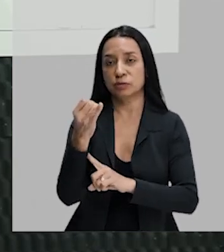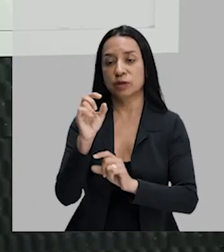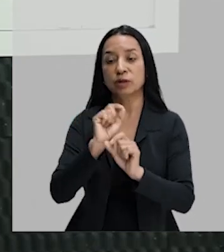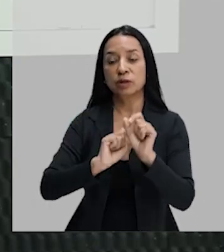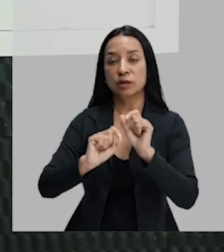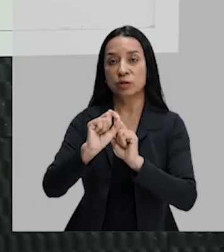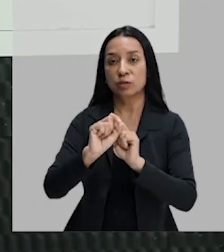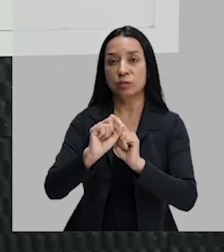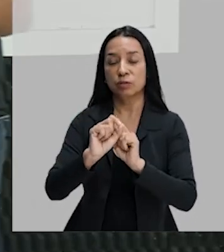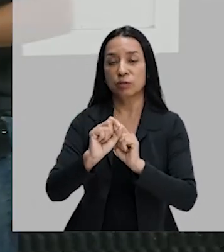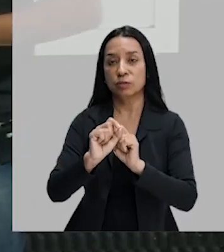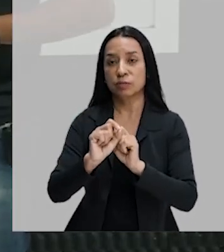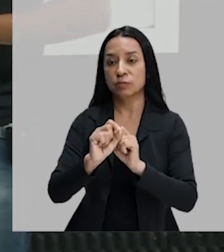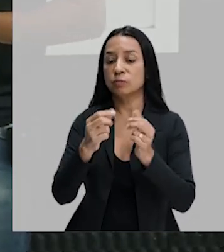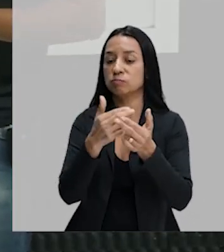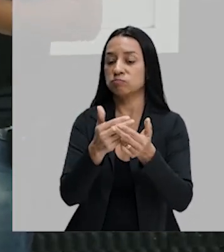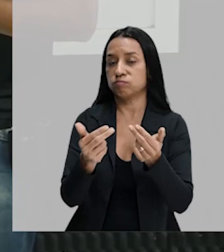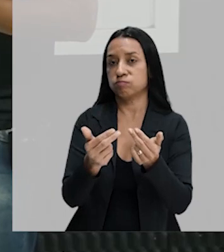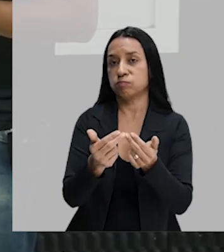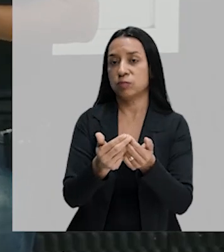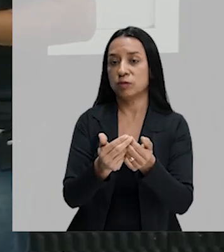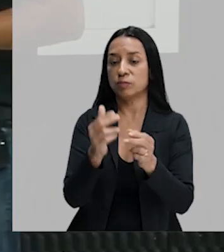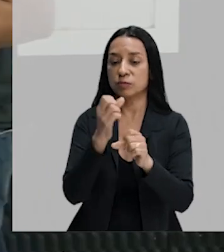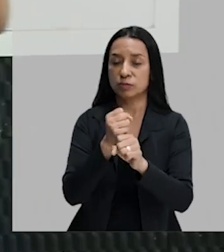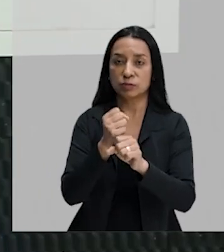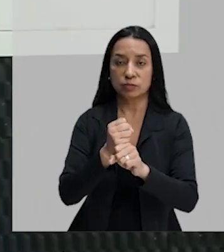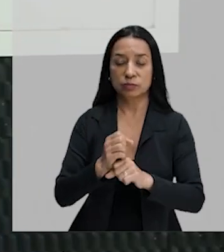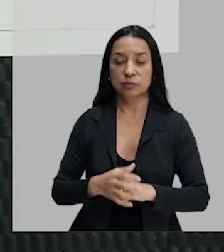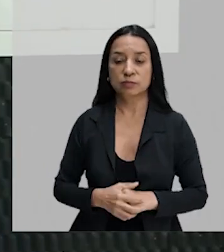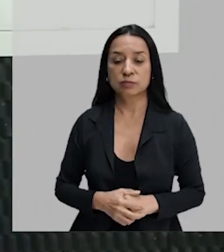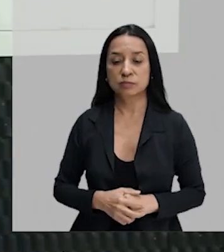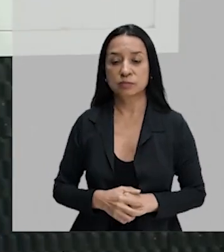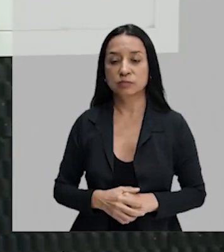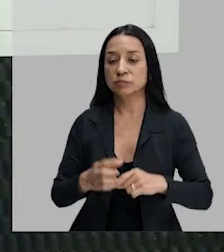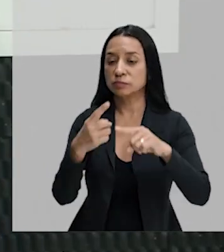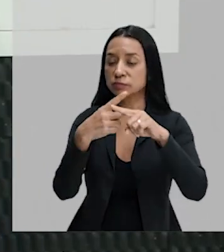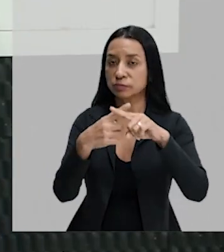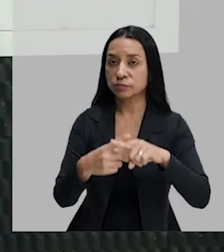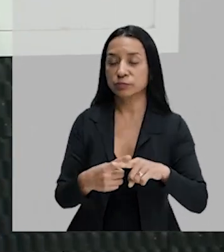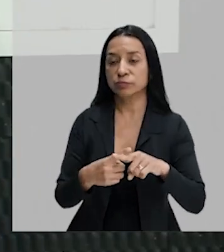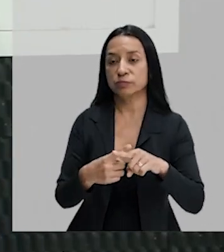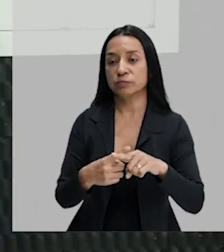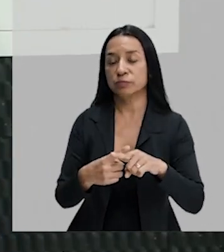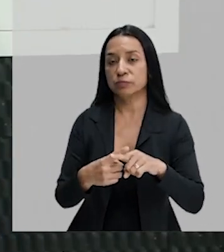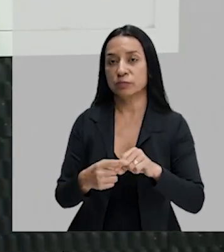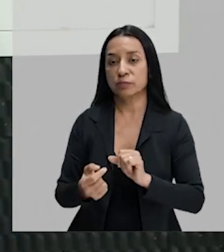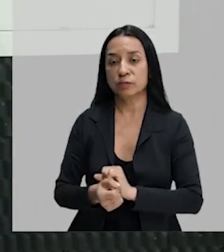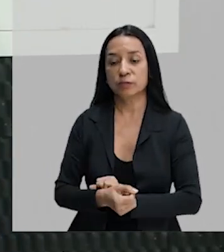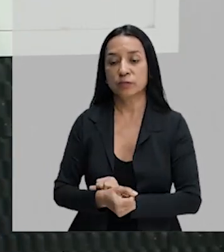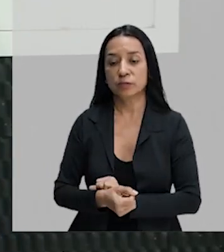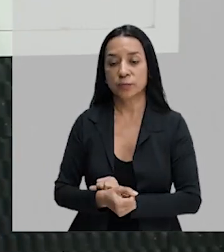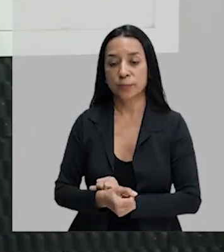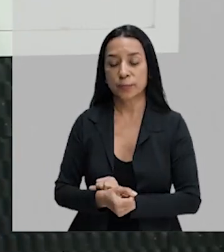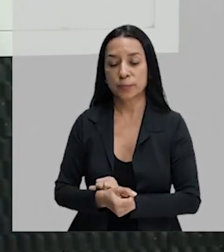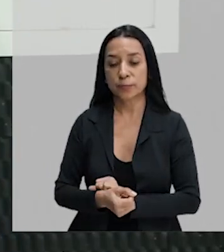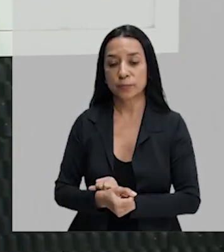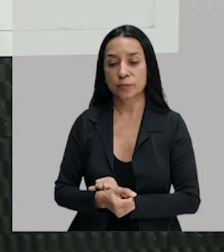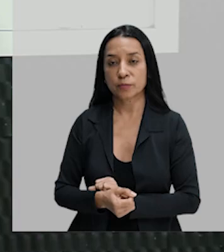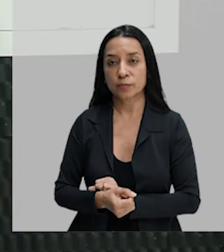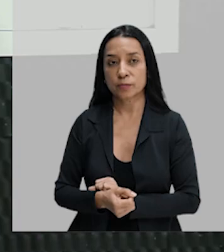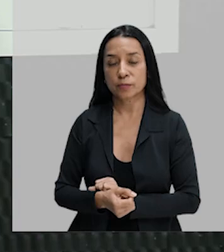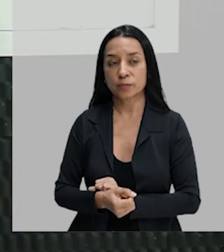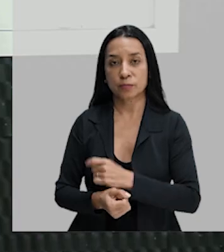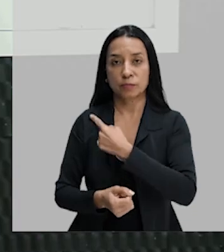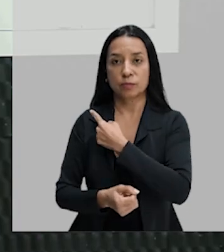do elemento que você calcular para que deseja calcular o cofator multiplicado pelo menor complementar desse